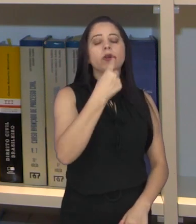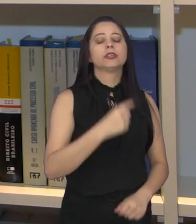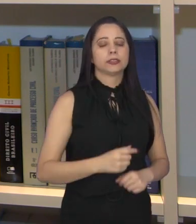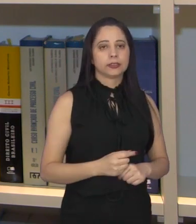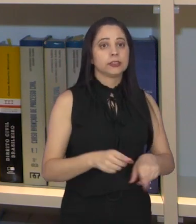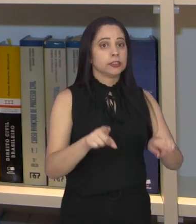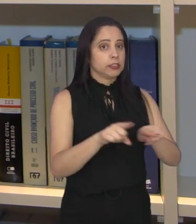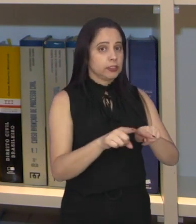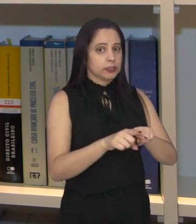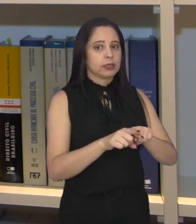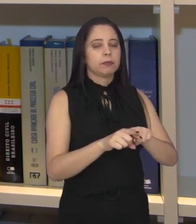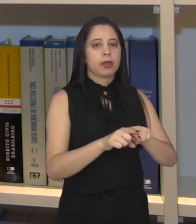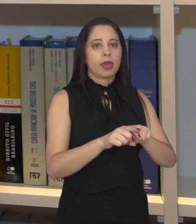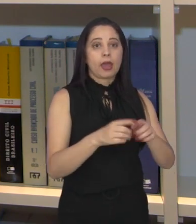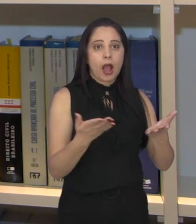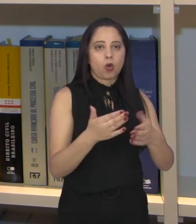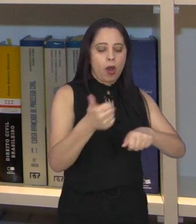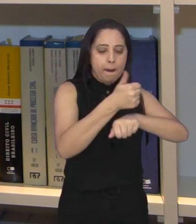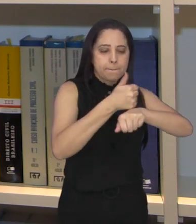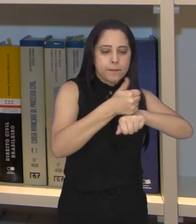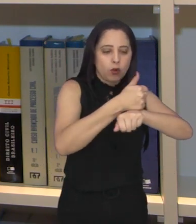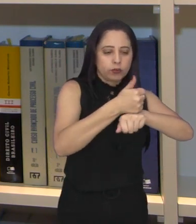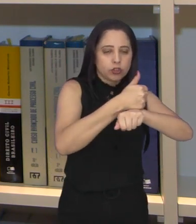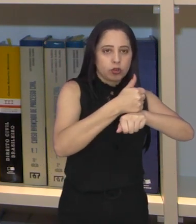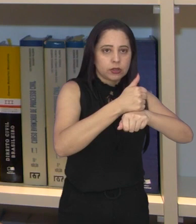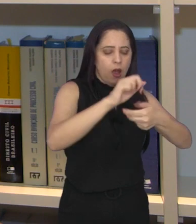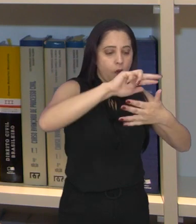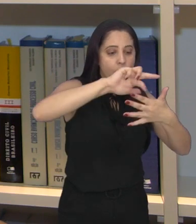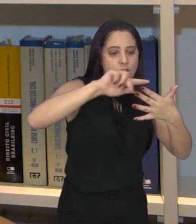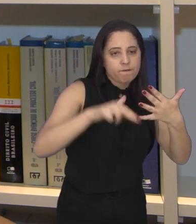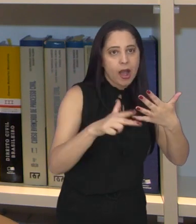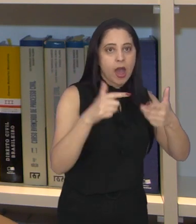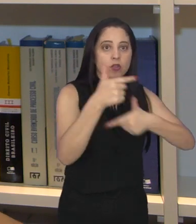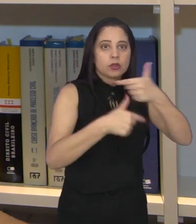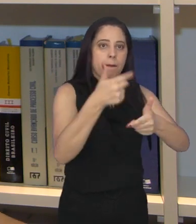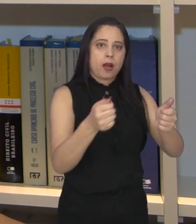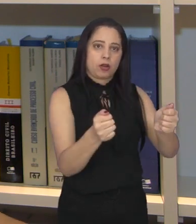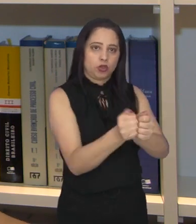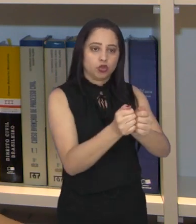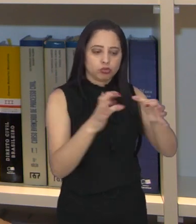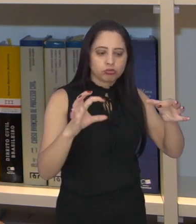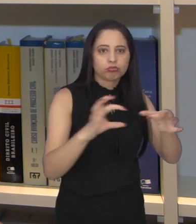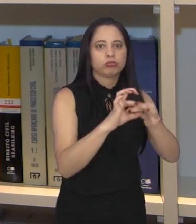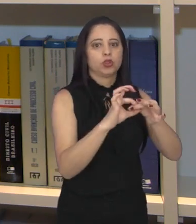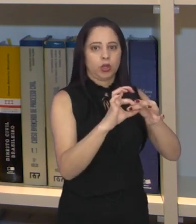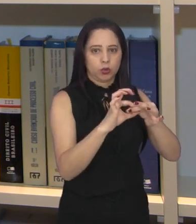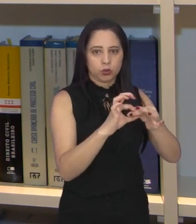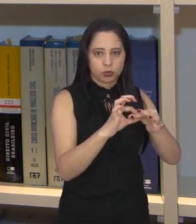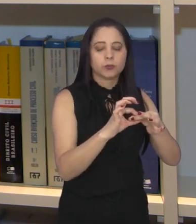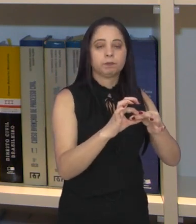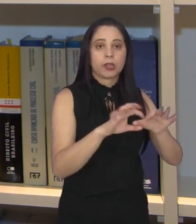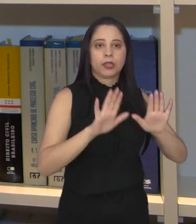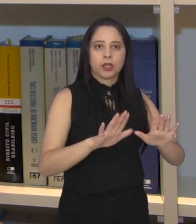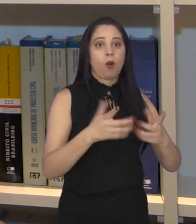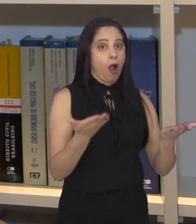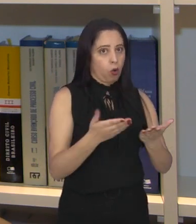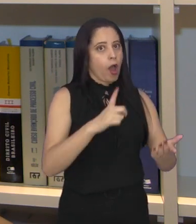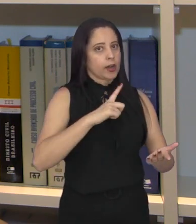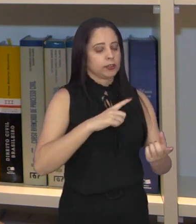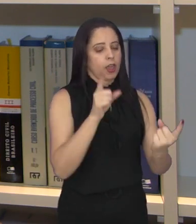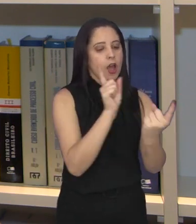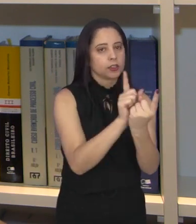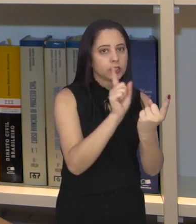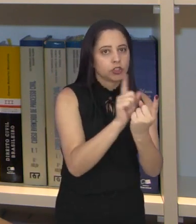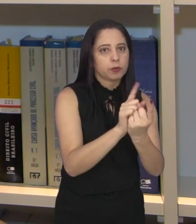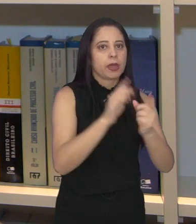a implementação de uma equipe multidisciplinar. Então, vai ter que ter um atendimento tanto